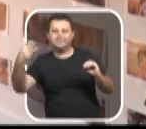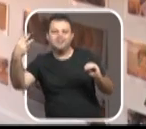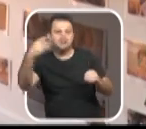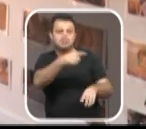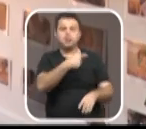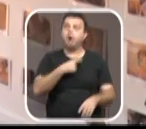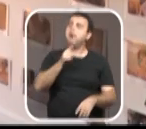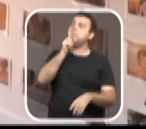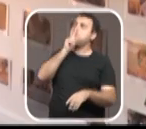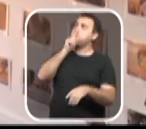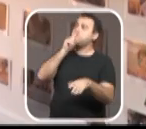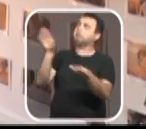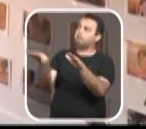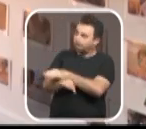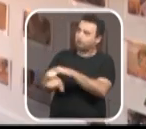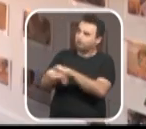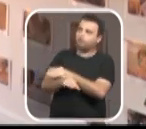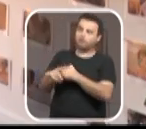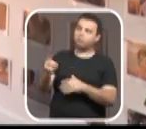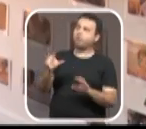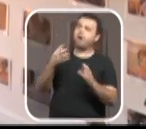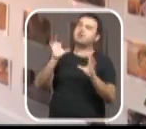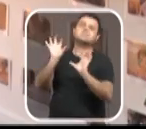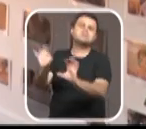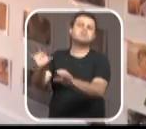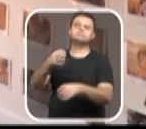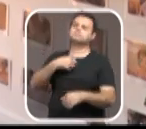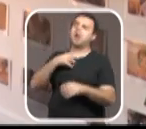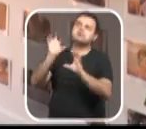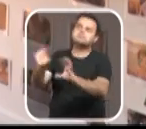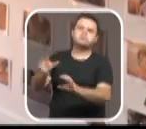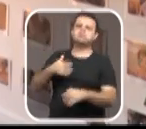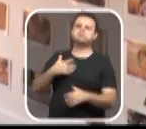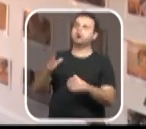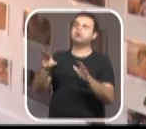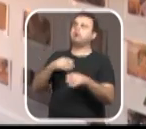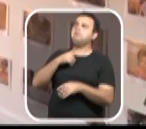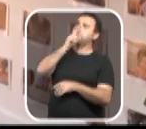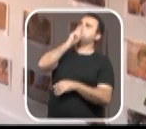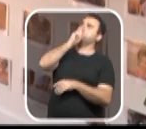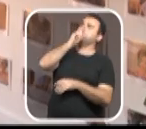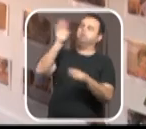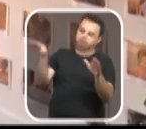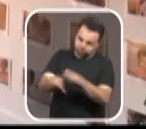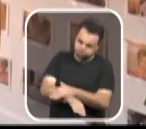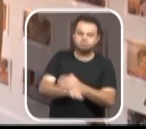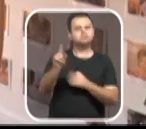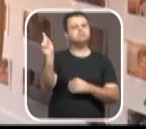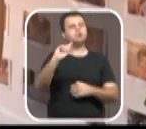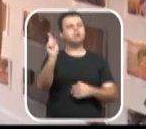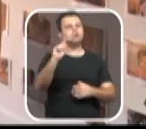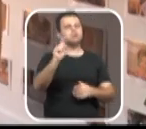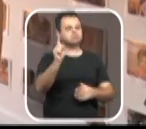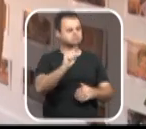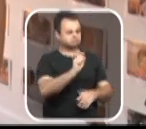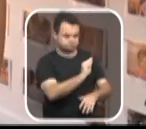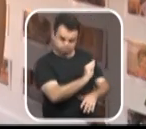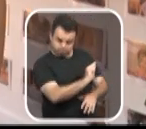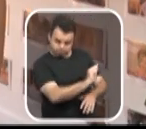são, simplesmente porque é assim e as coisas funcionam dessa forma, mas que elas possam participar